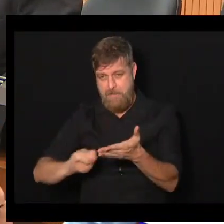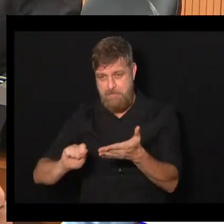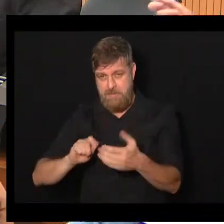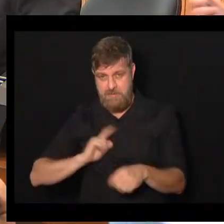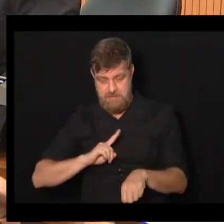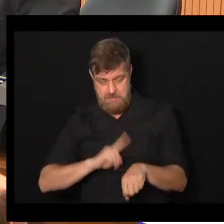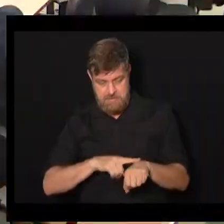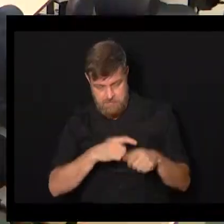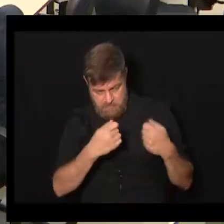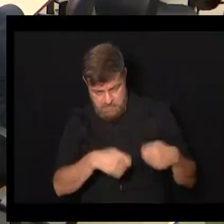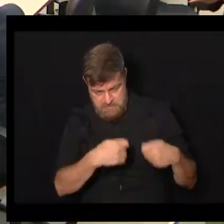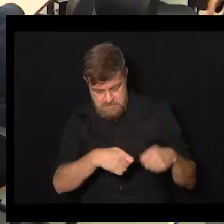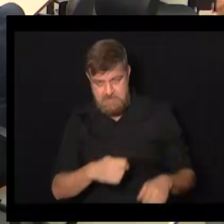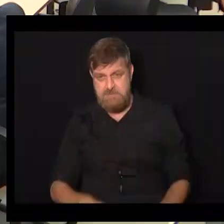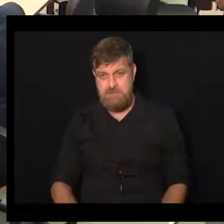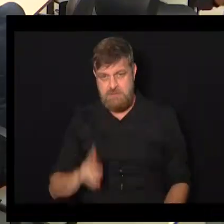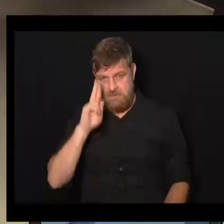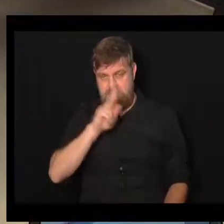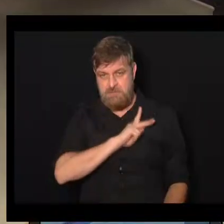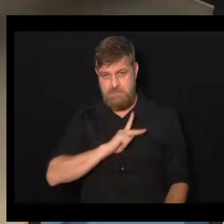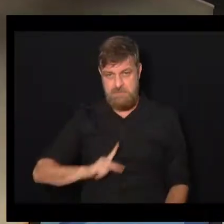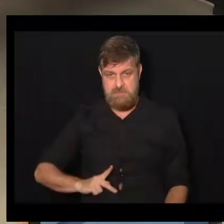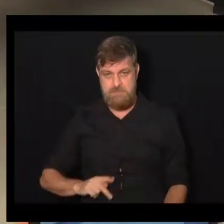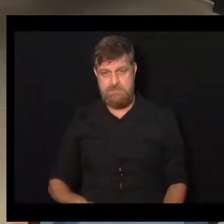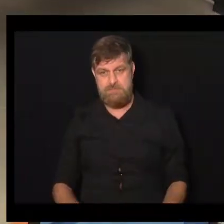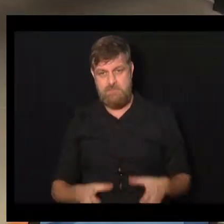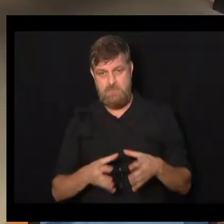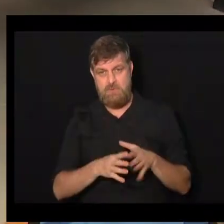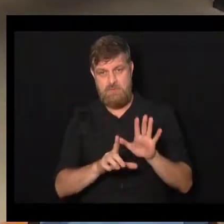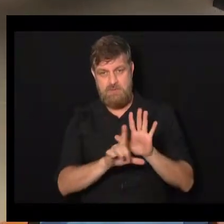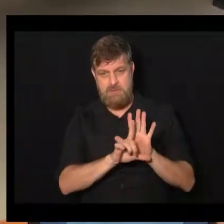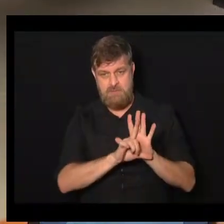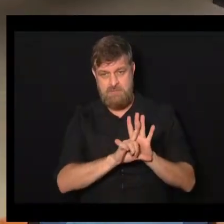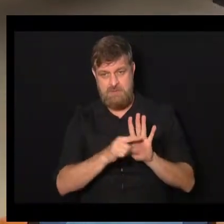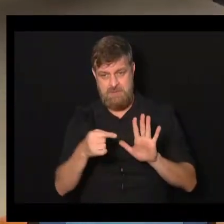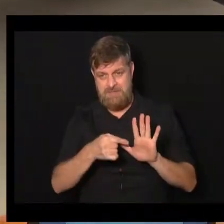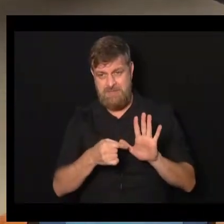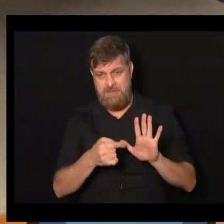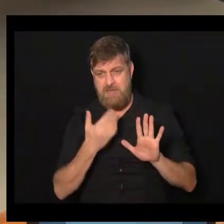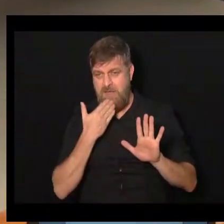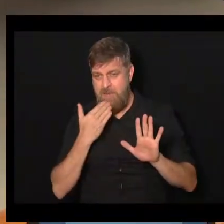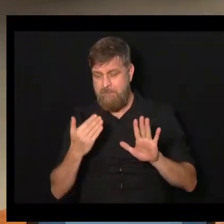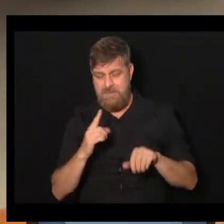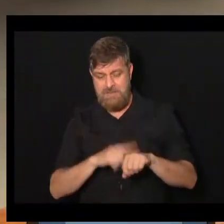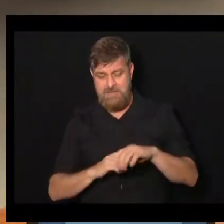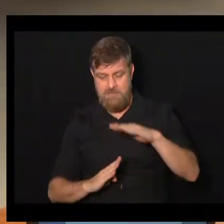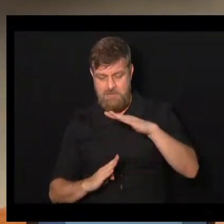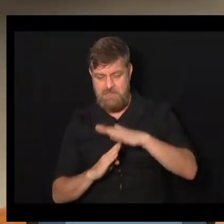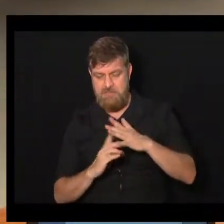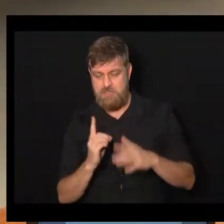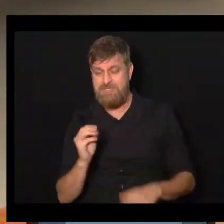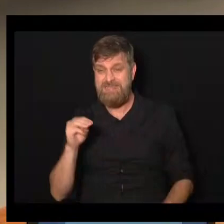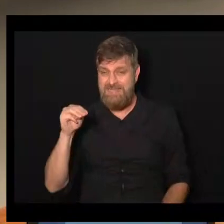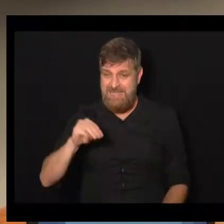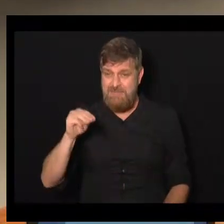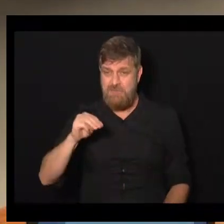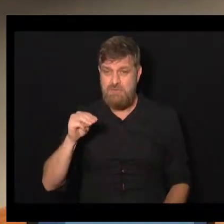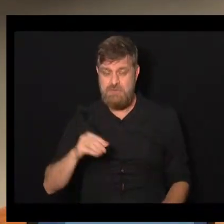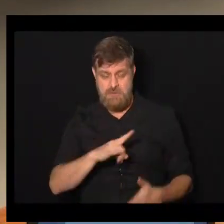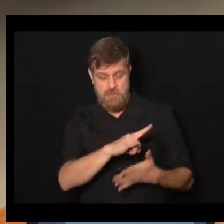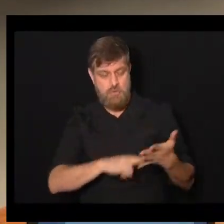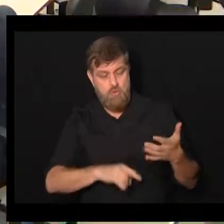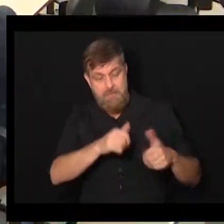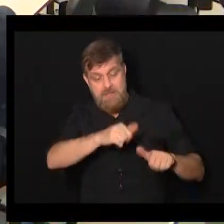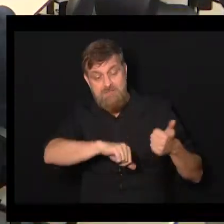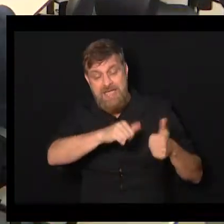tempo para a discussão. Senhor presidente, a comissão, ela requer até 10 minutos para análise das